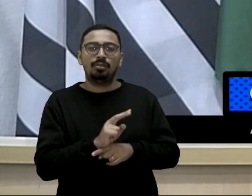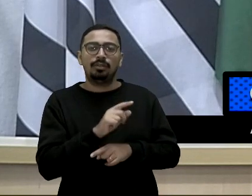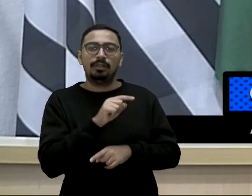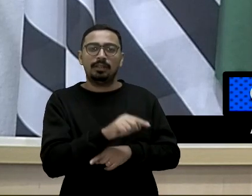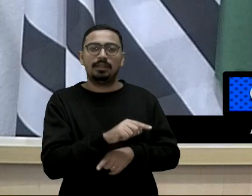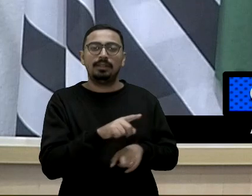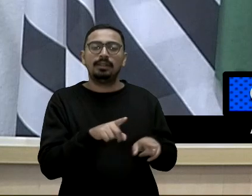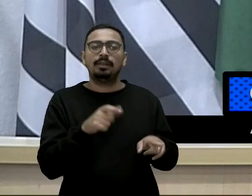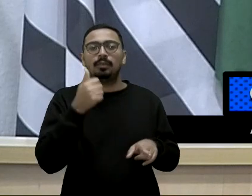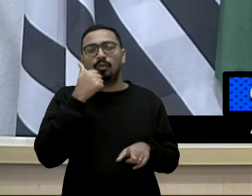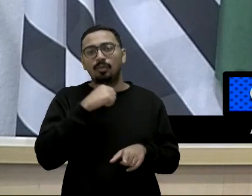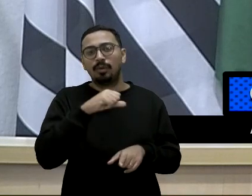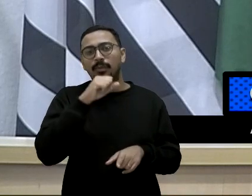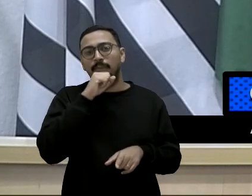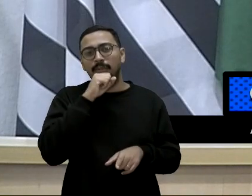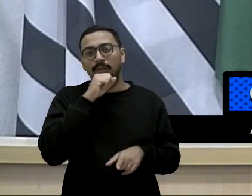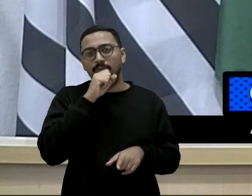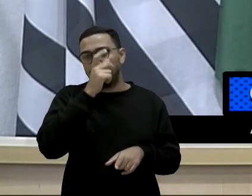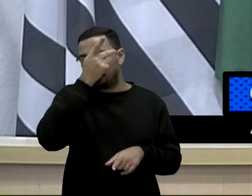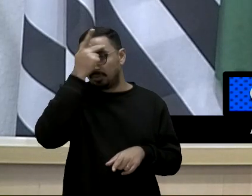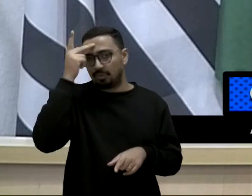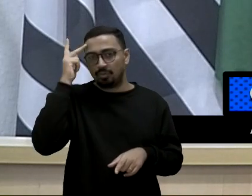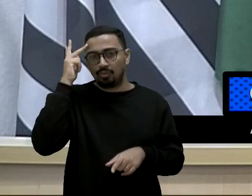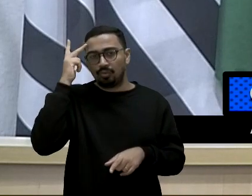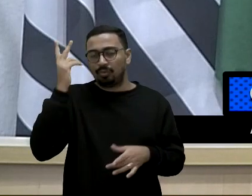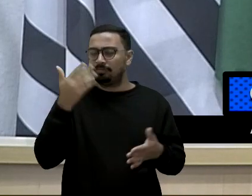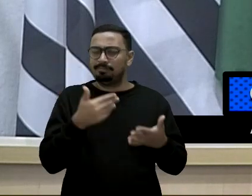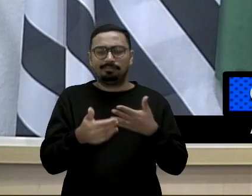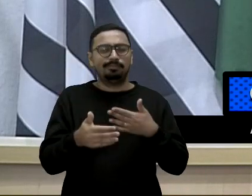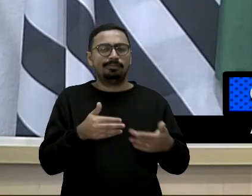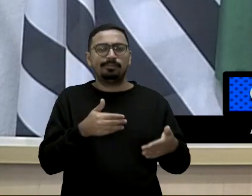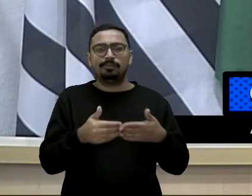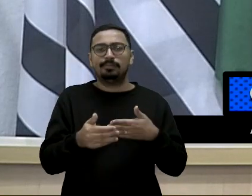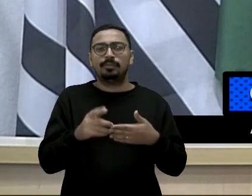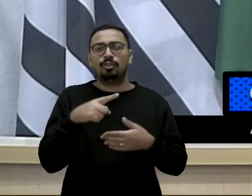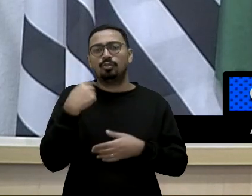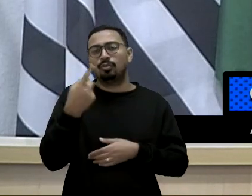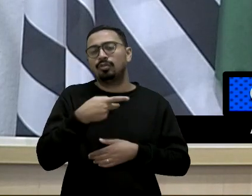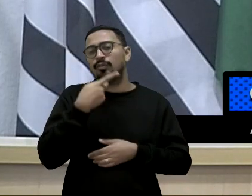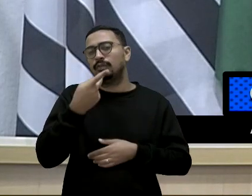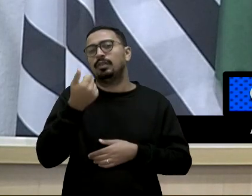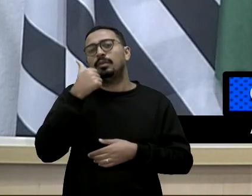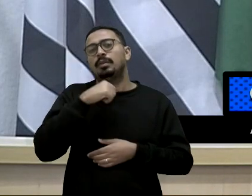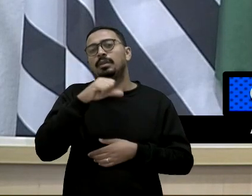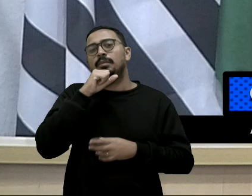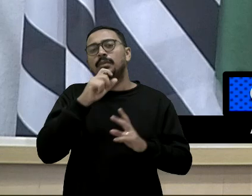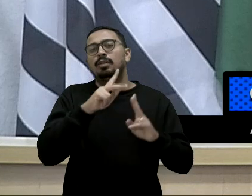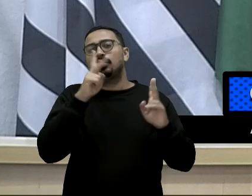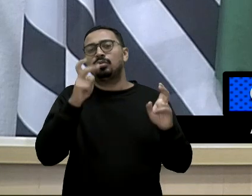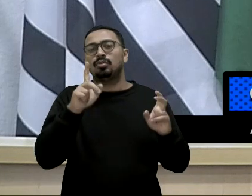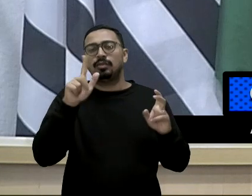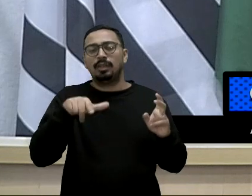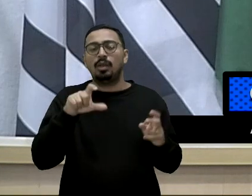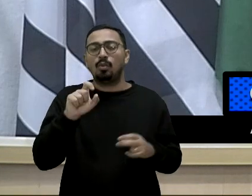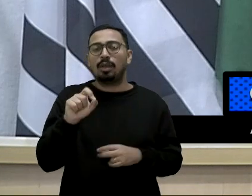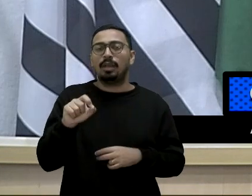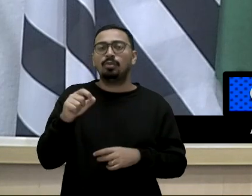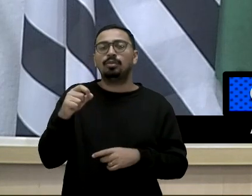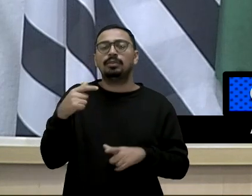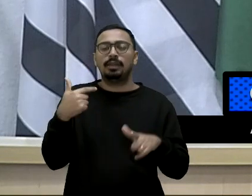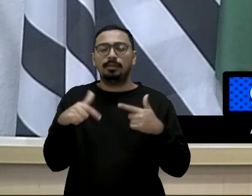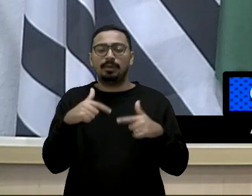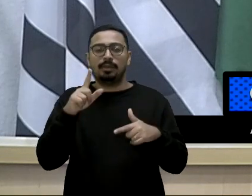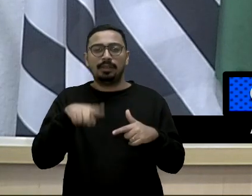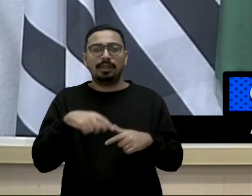por uma mãe, foi por alguém, independente. Quando a gente fala mãe, a gente fala sobre uma função. E essa